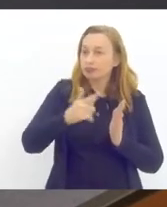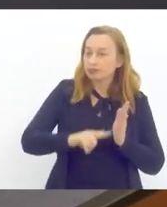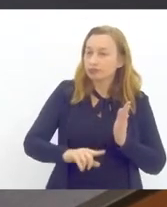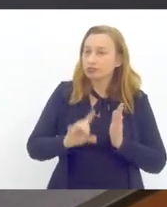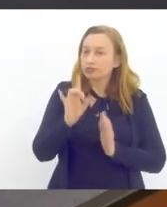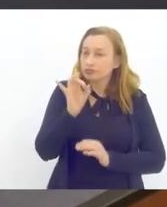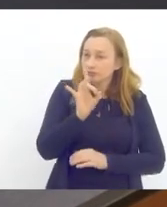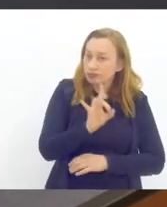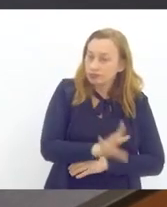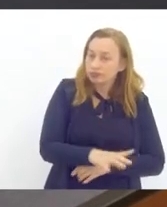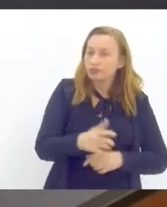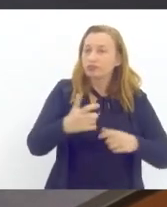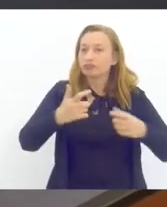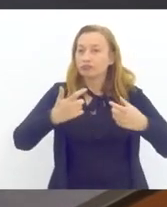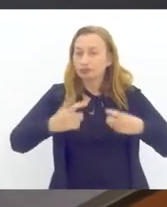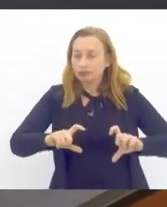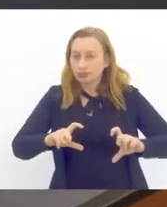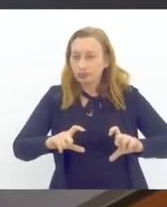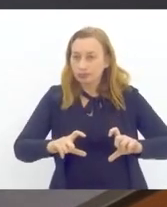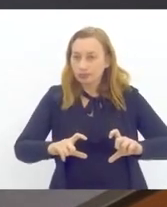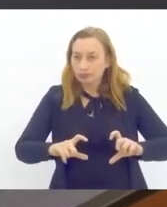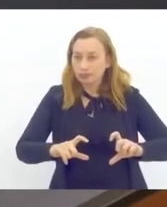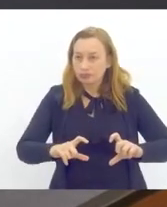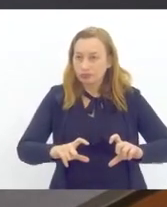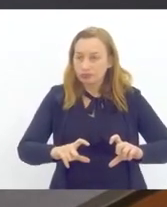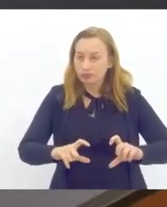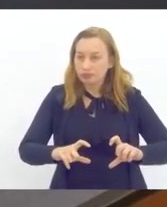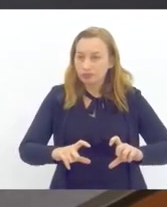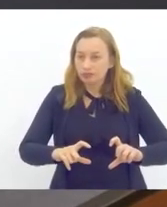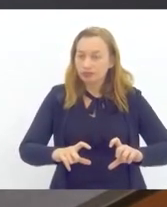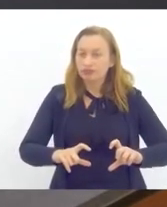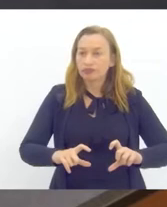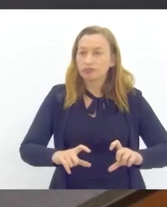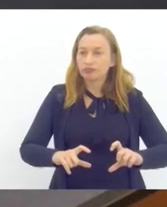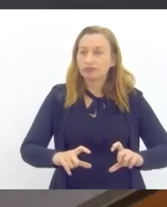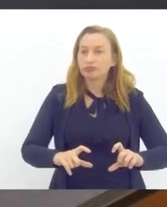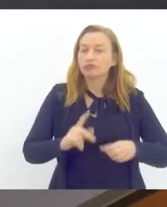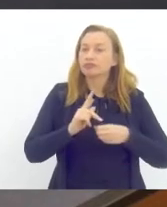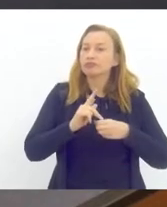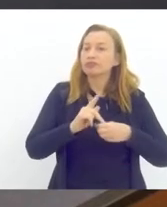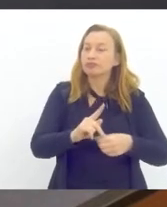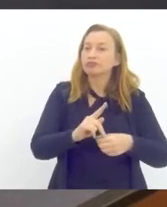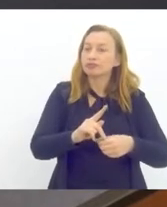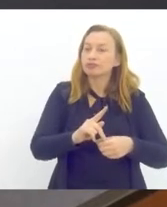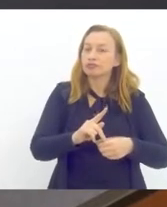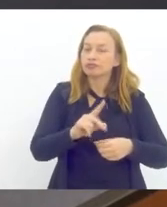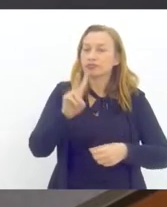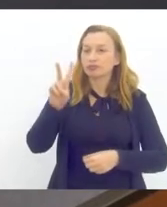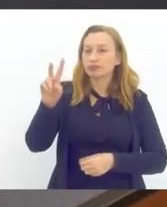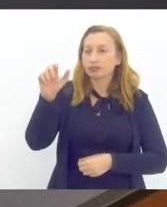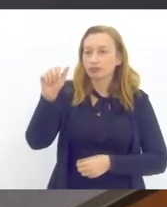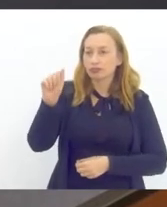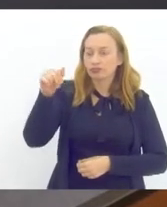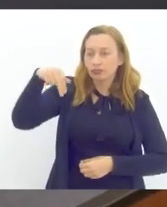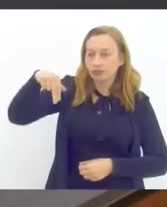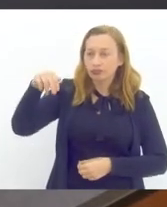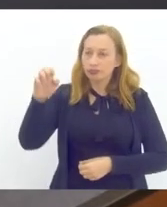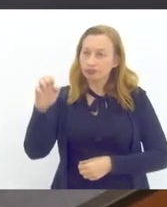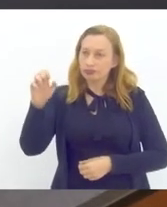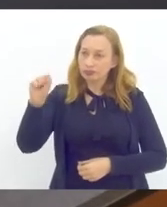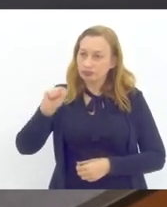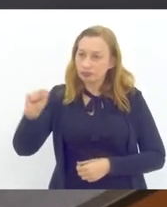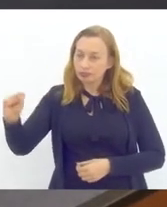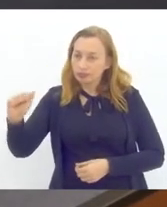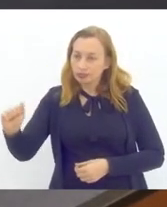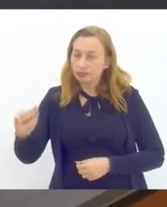último parágrafo do parecer da procuradora Vanessa,